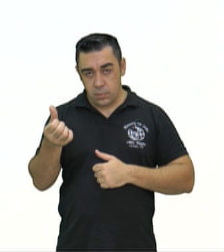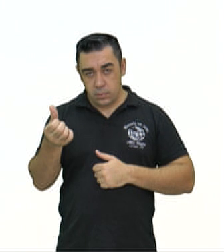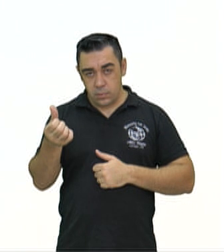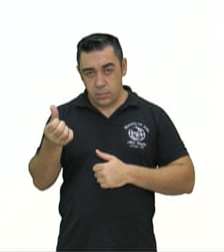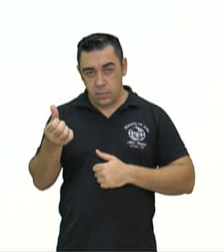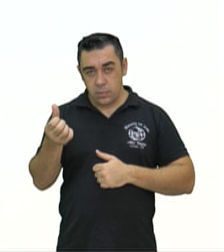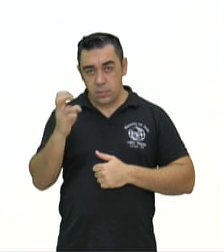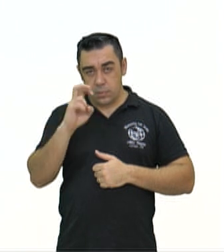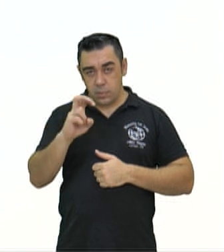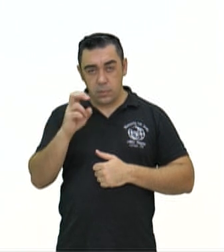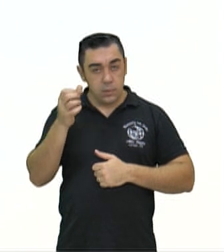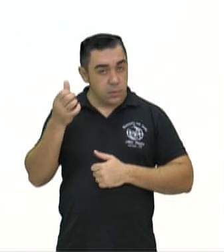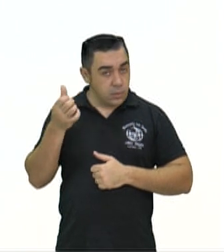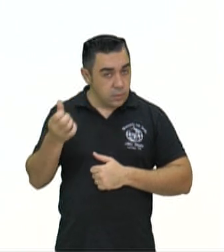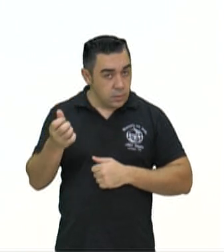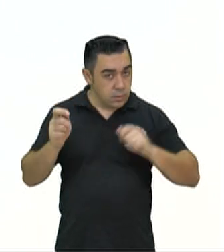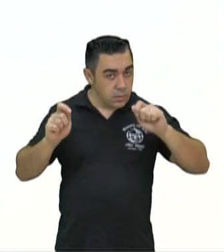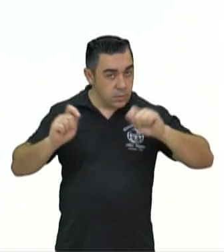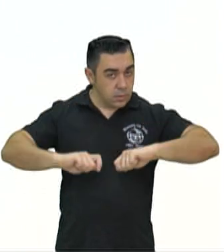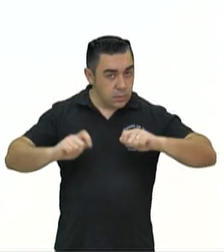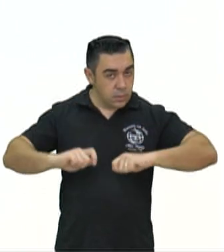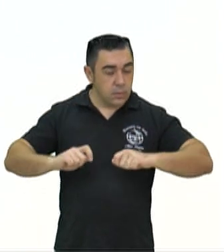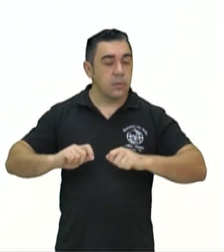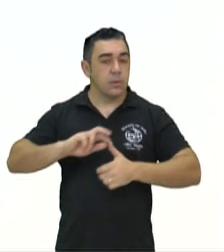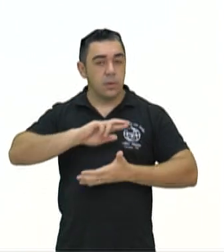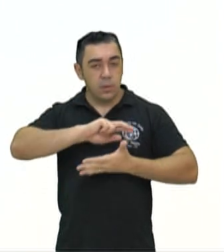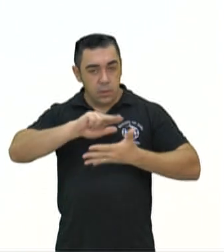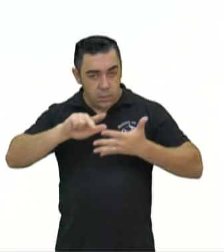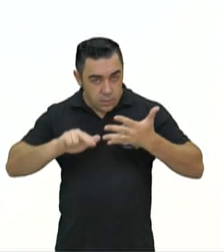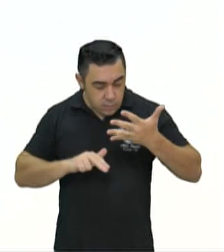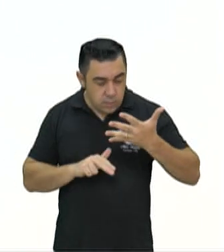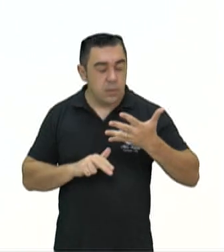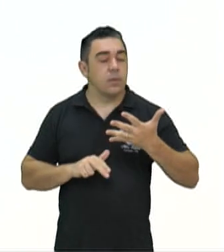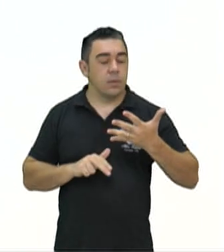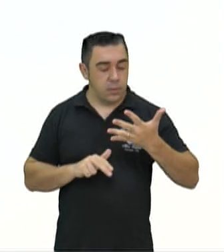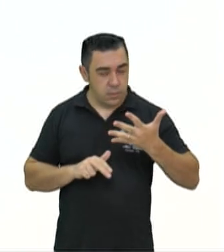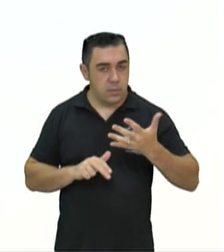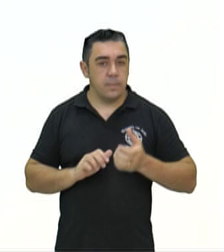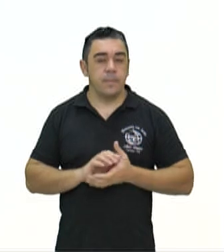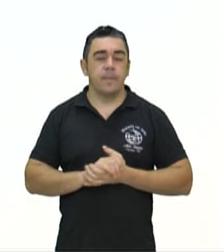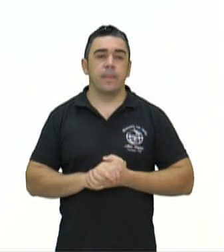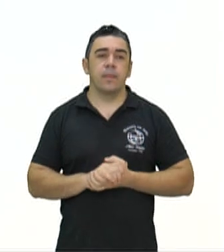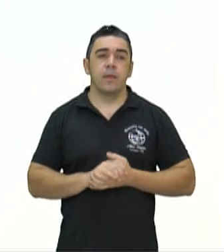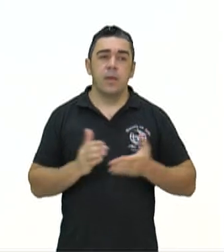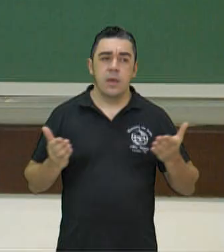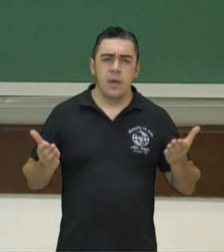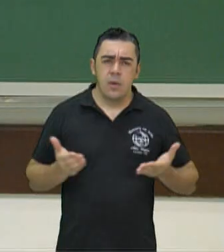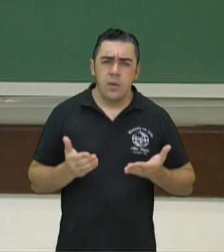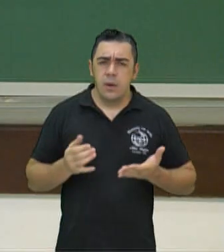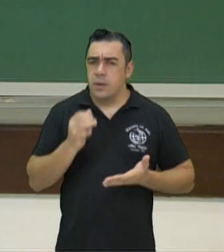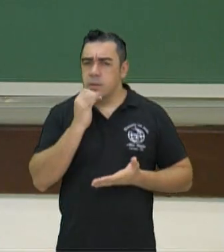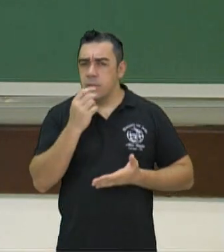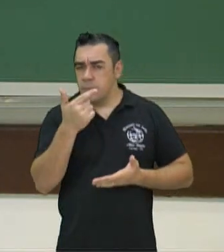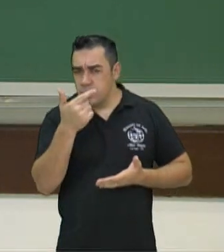56. Vai resultar em 56 possibilidades, né? E agora, vamos para mais um